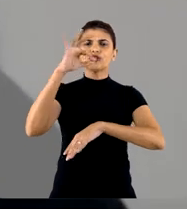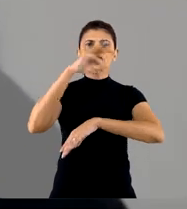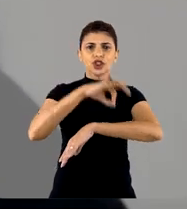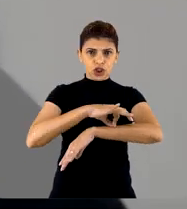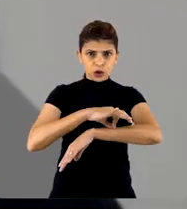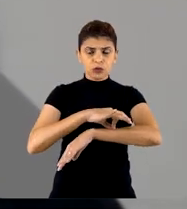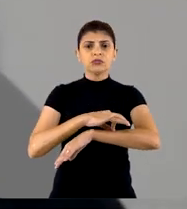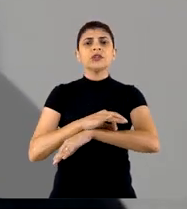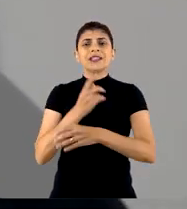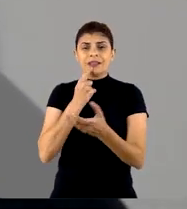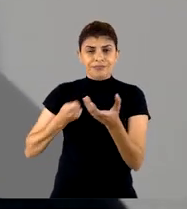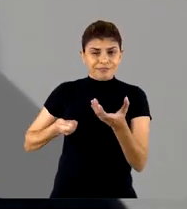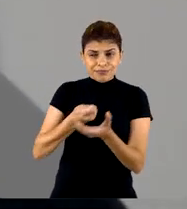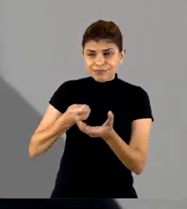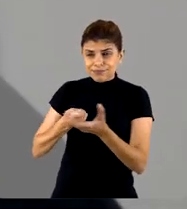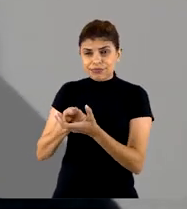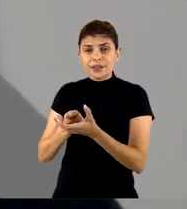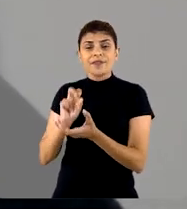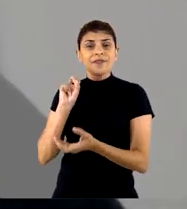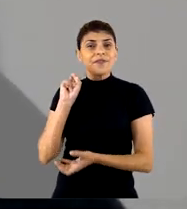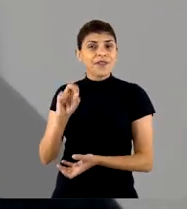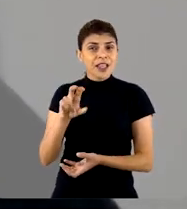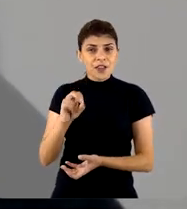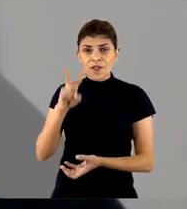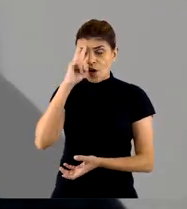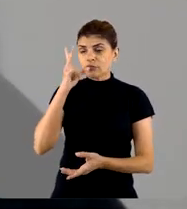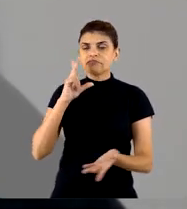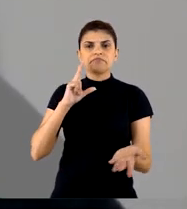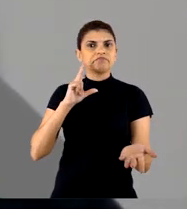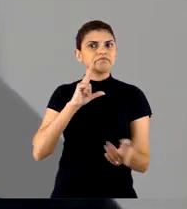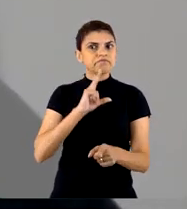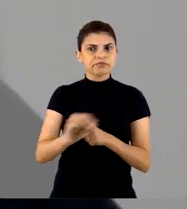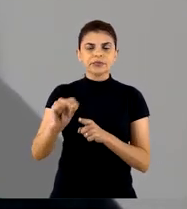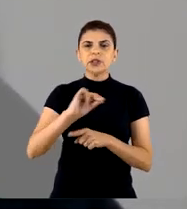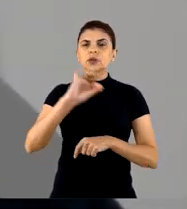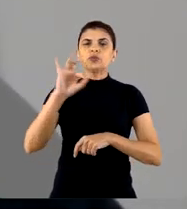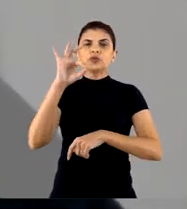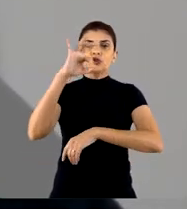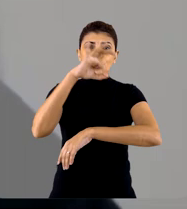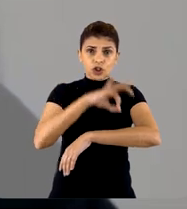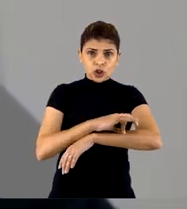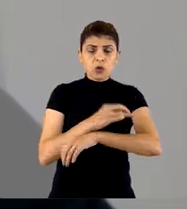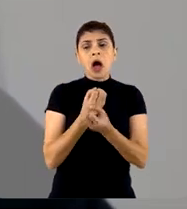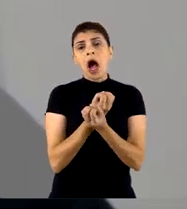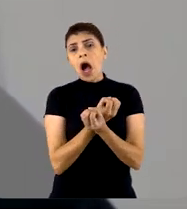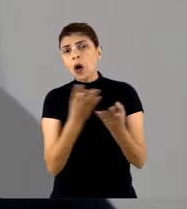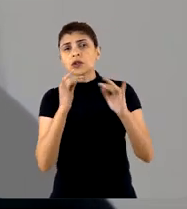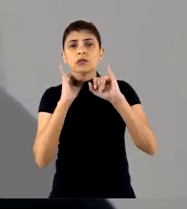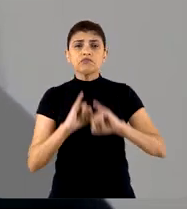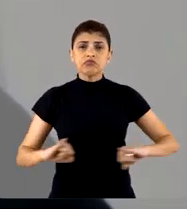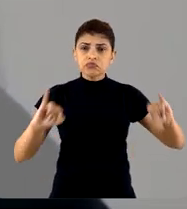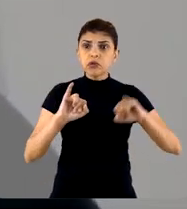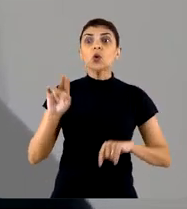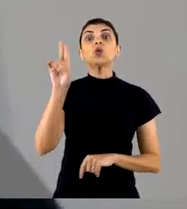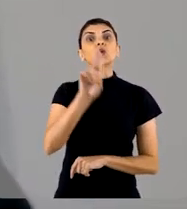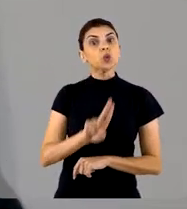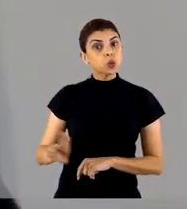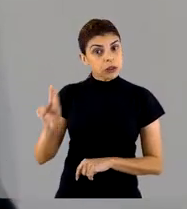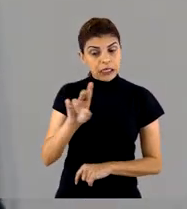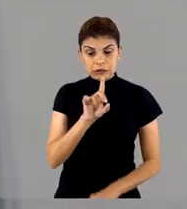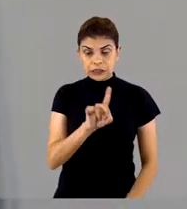Um composto químico muito forte e que sim eliminava mosquitos. Em algumas campanhas de erradicação ele foi bastante